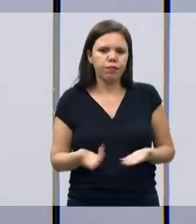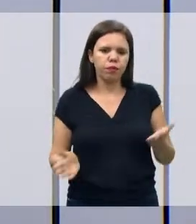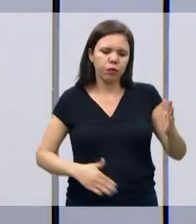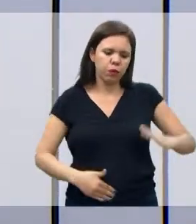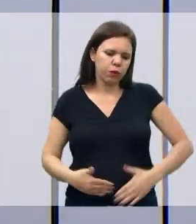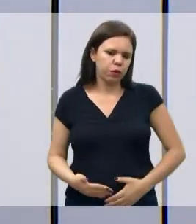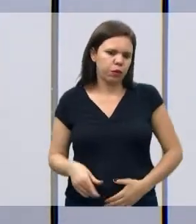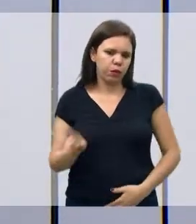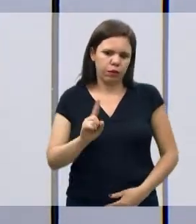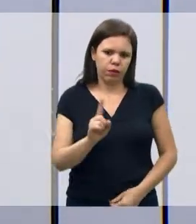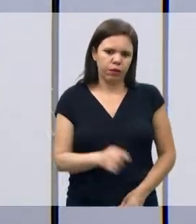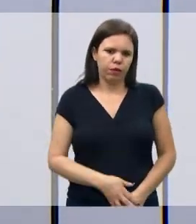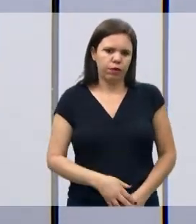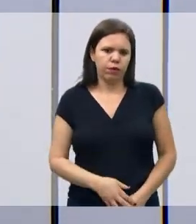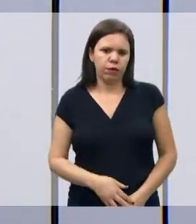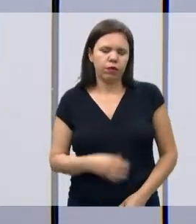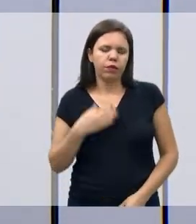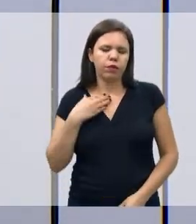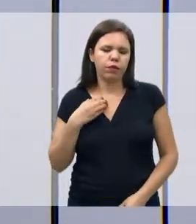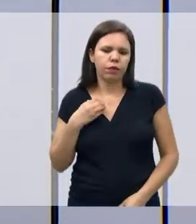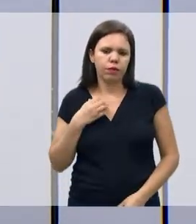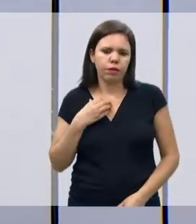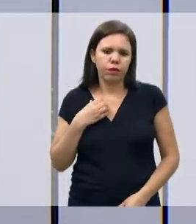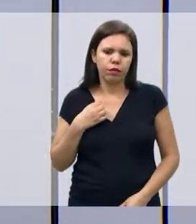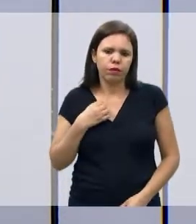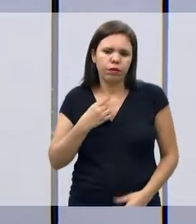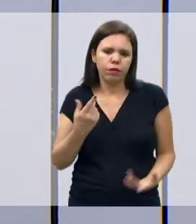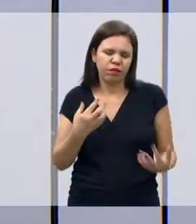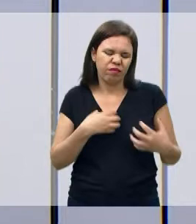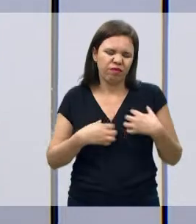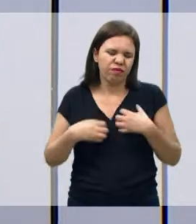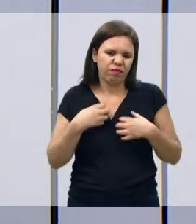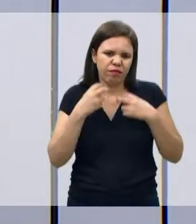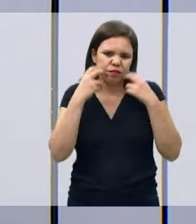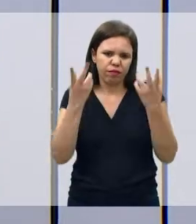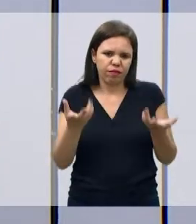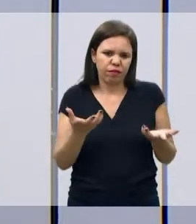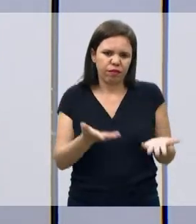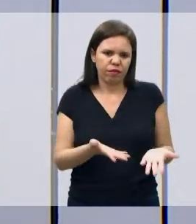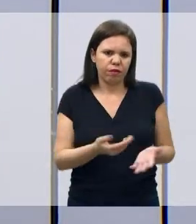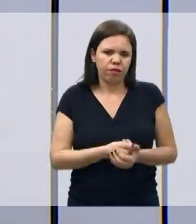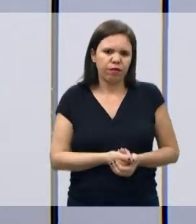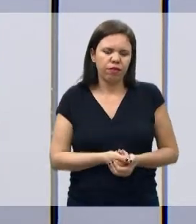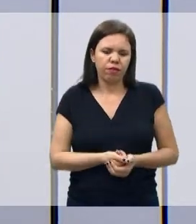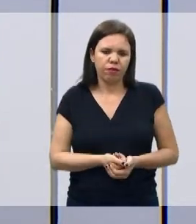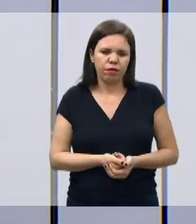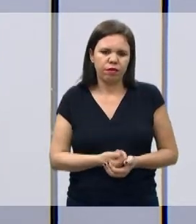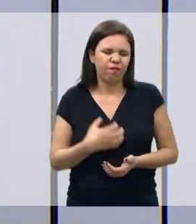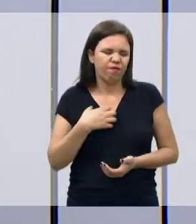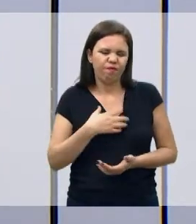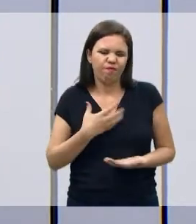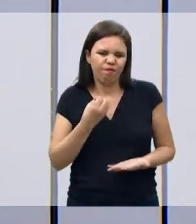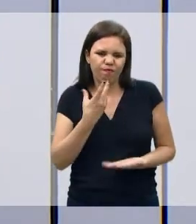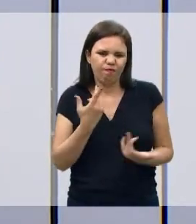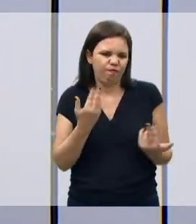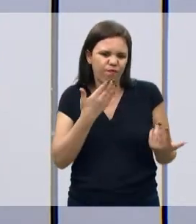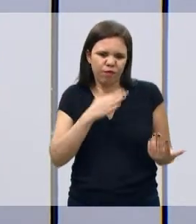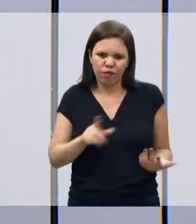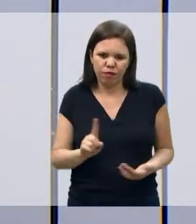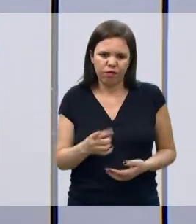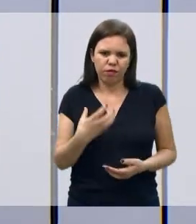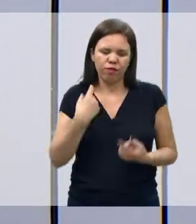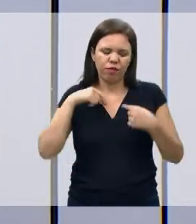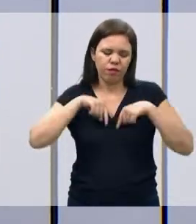fralda, e muitos deles usam, e ele fica constrangido de estar com aquilo. Ele não se sente uma criança, mas